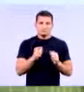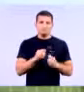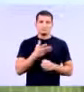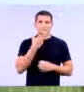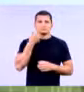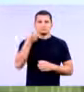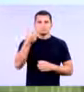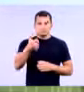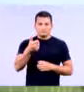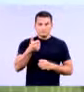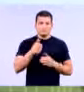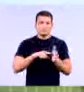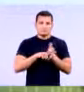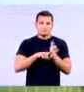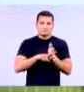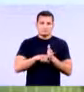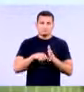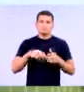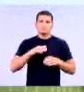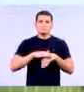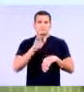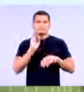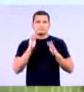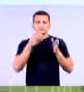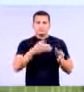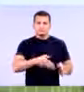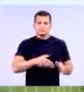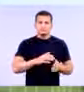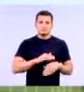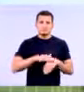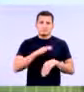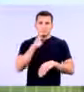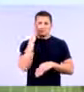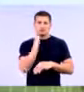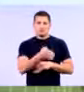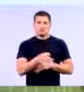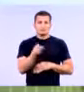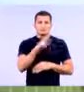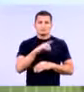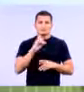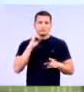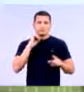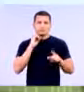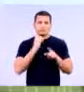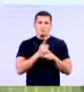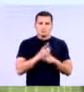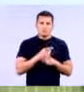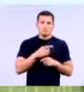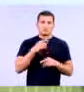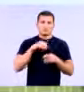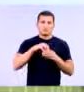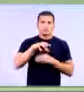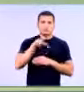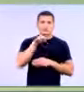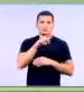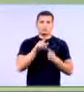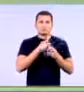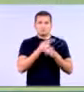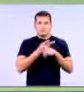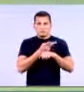a busca, para que ela seja mais específica, para que ela seja mais direta, para que você alcance melhor o conteúdo que você está